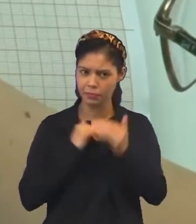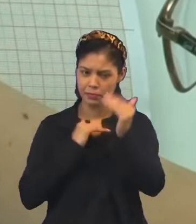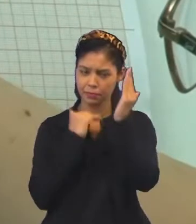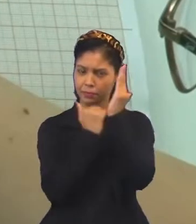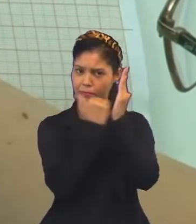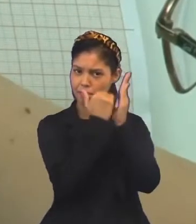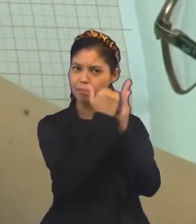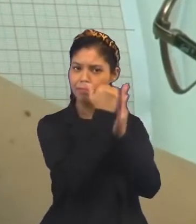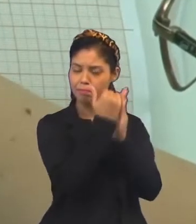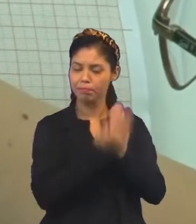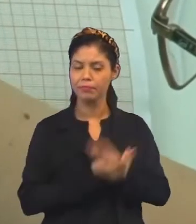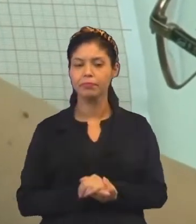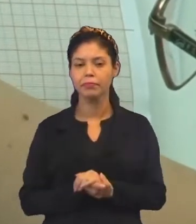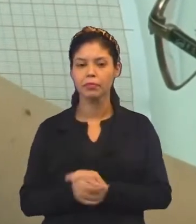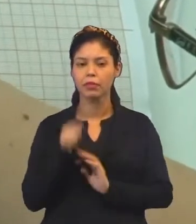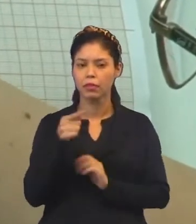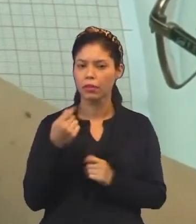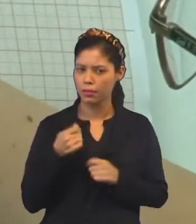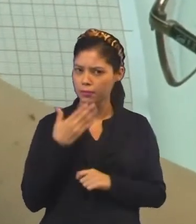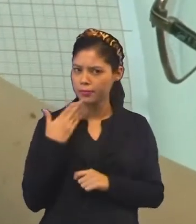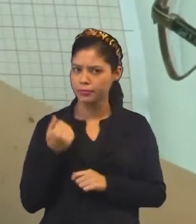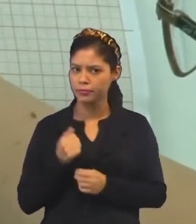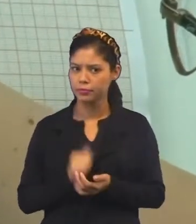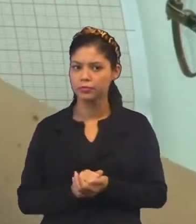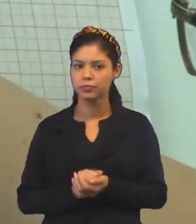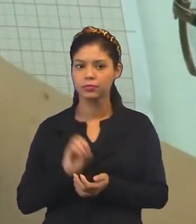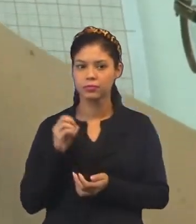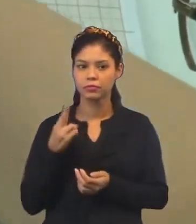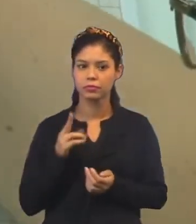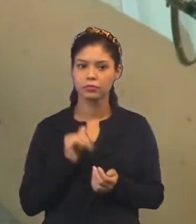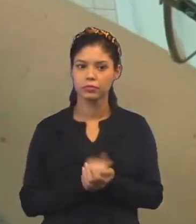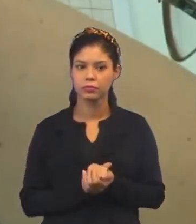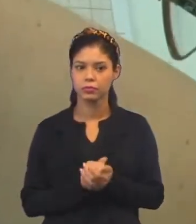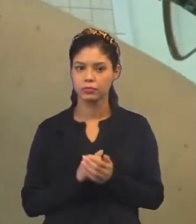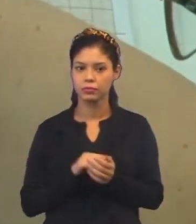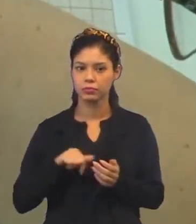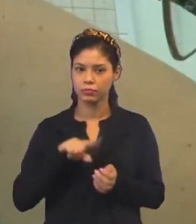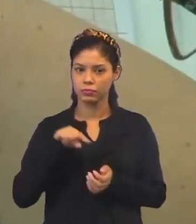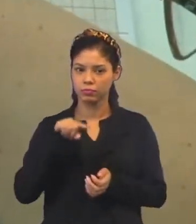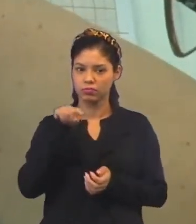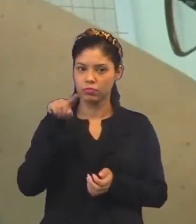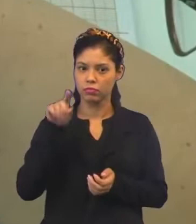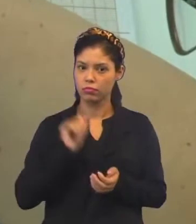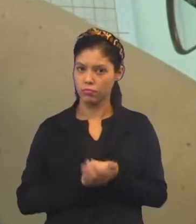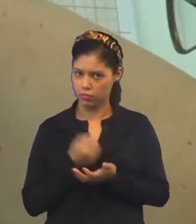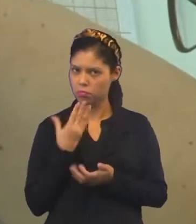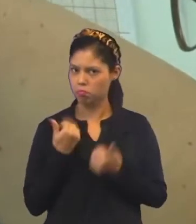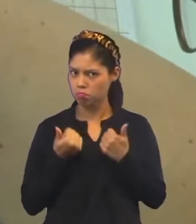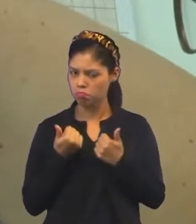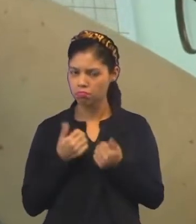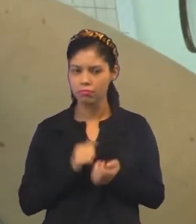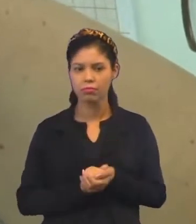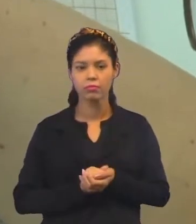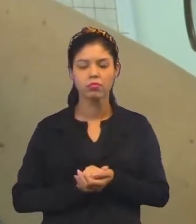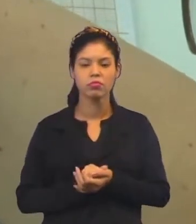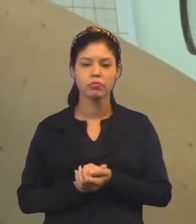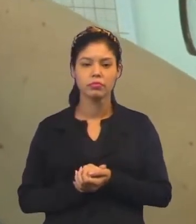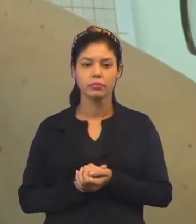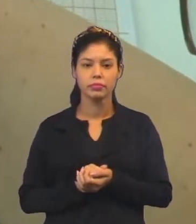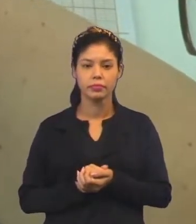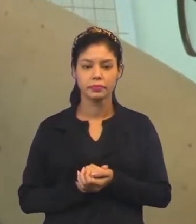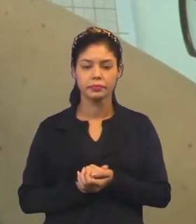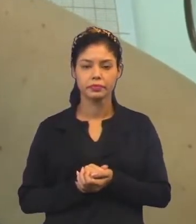andares. O que vocês preferem? Que seja um bolo ou que seja uma escada? Eu gostei da ideia do bolo. Deu